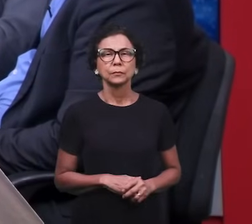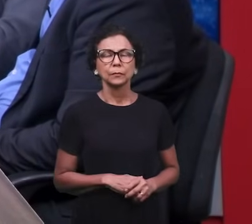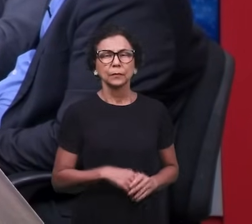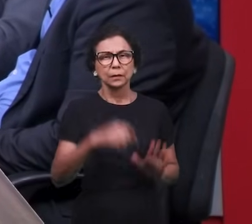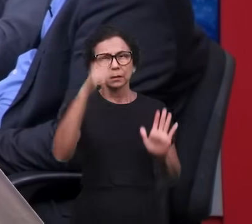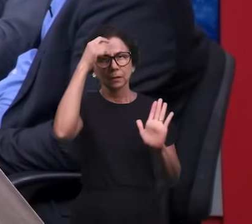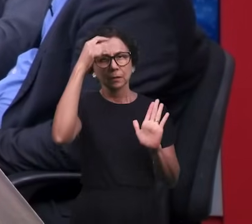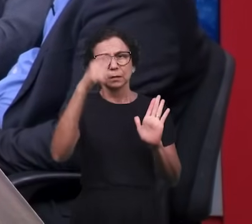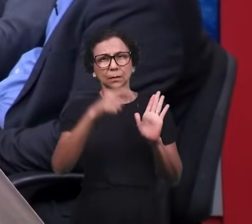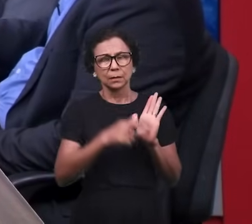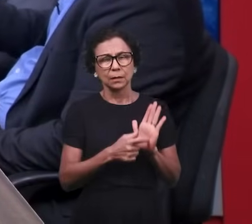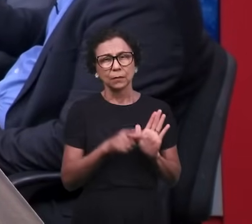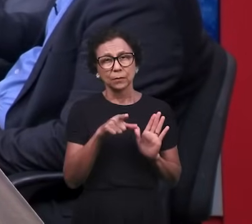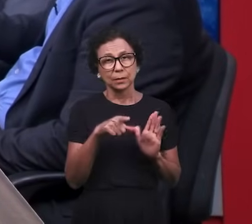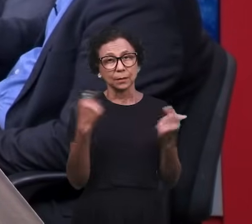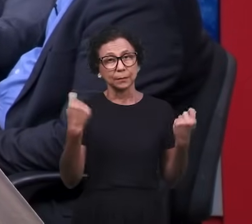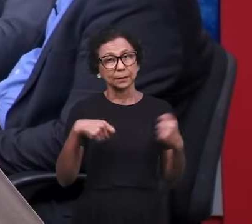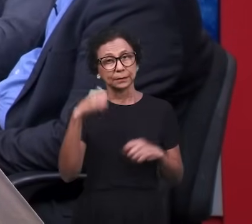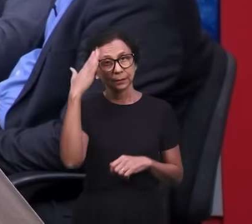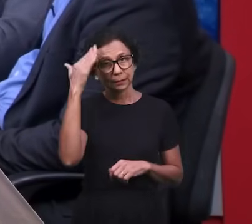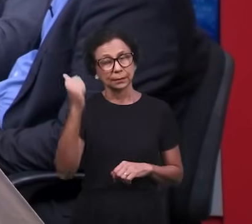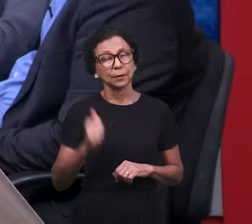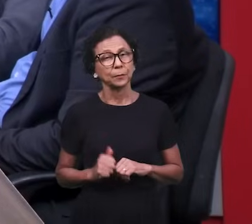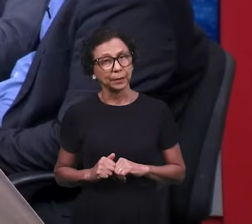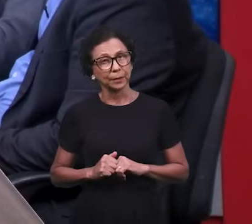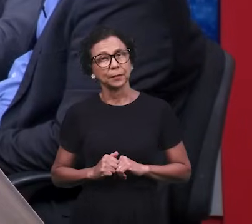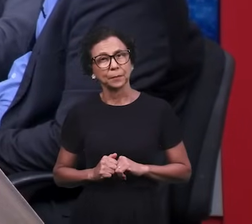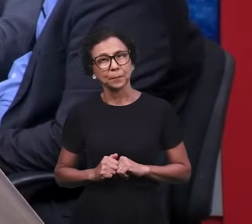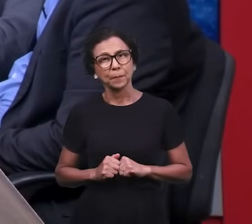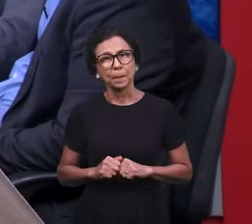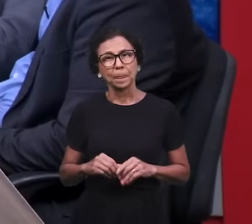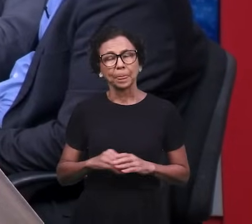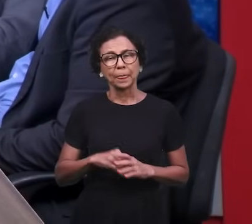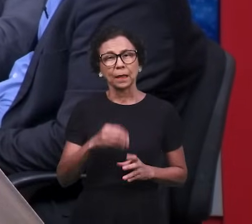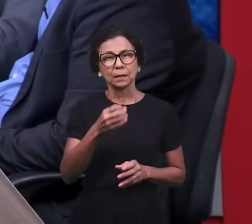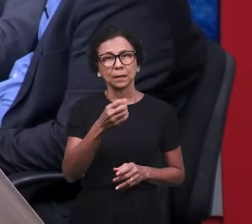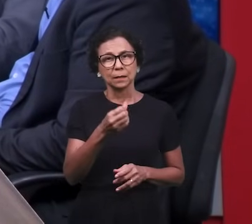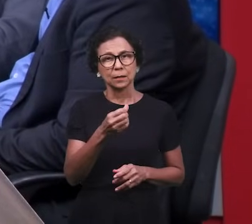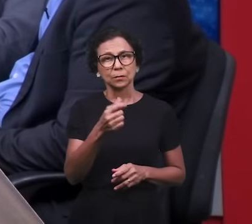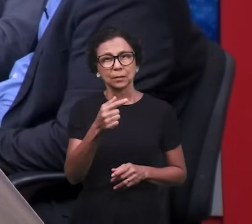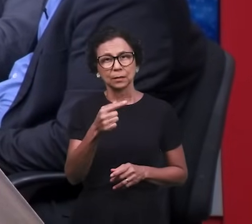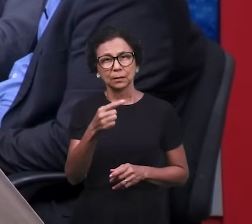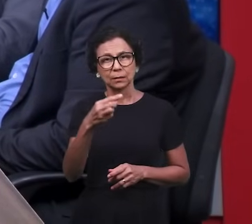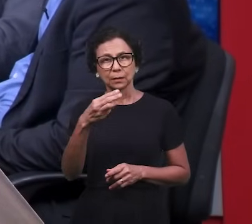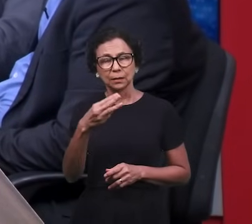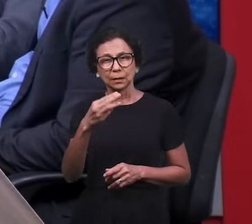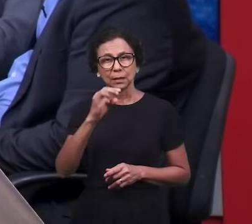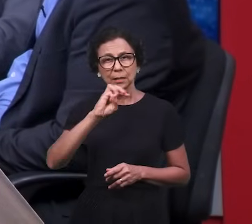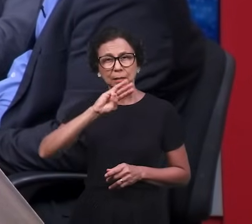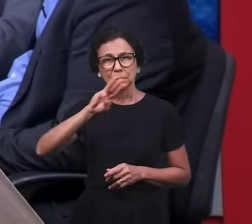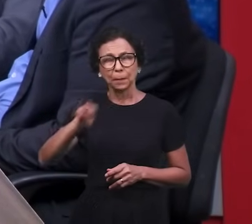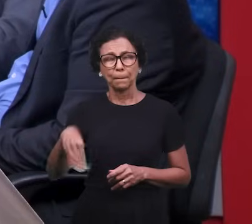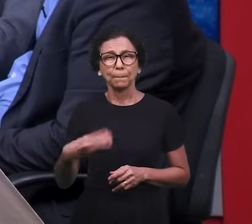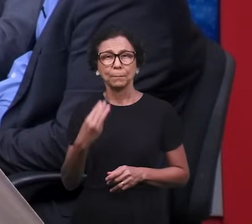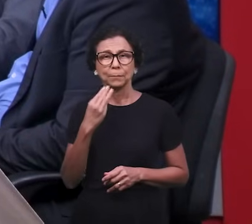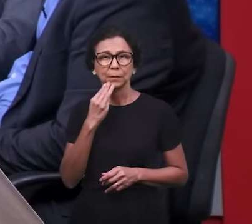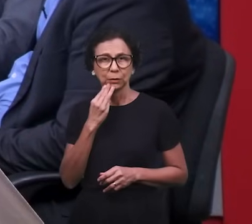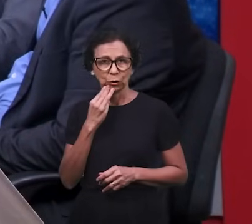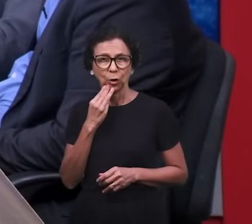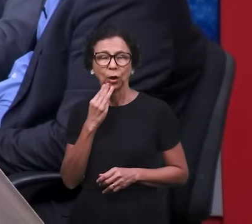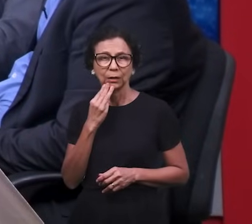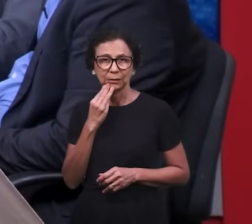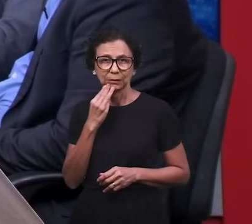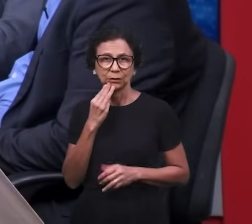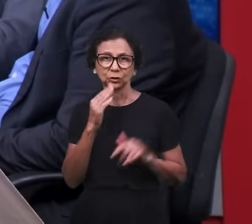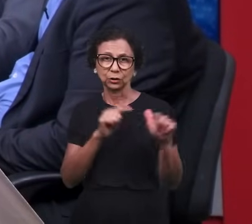saber, né, sobre inteligência artificial. E eles tratam sobre essa questão de emprego. Diz assim, dentre os 673 milhões de postos de